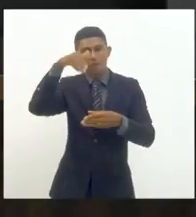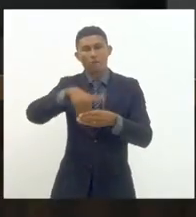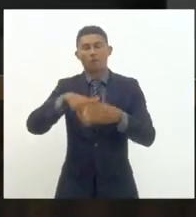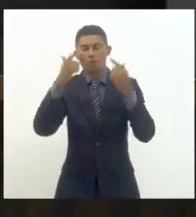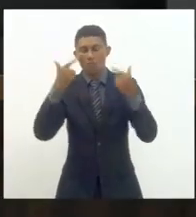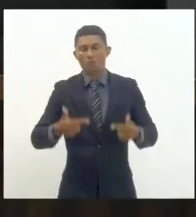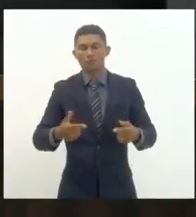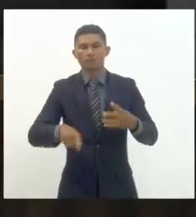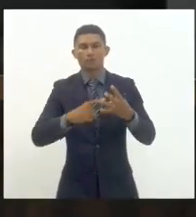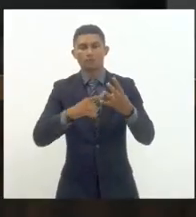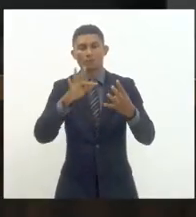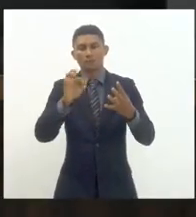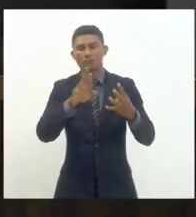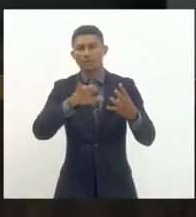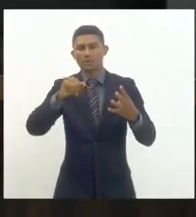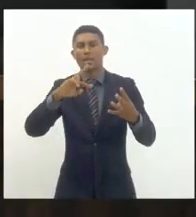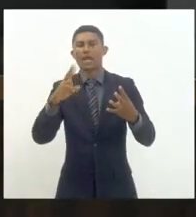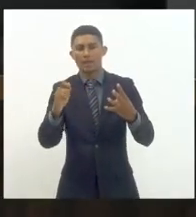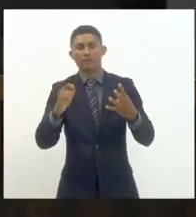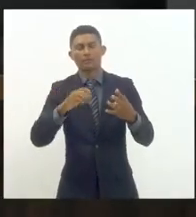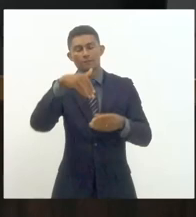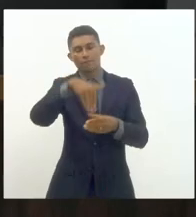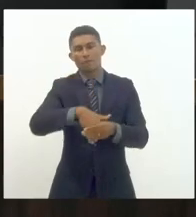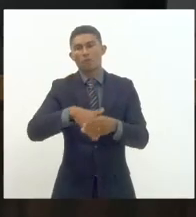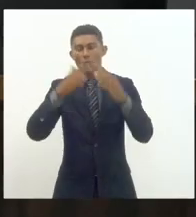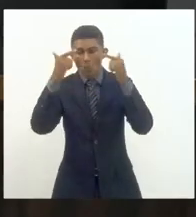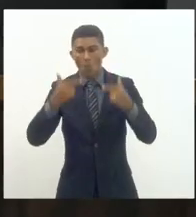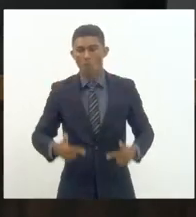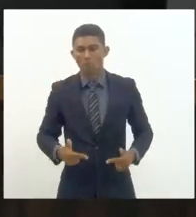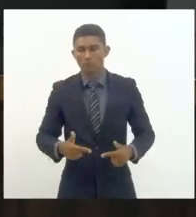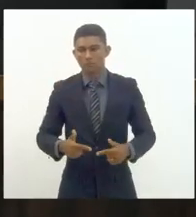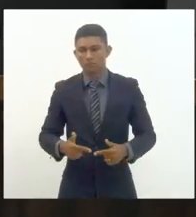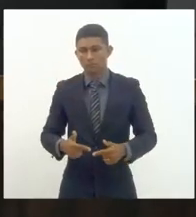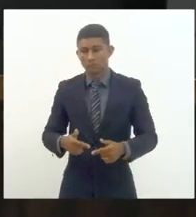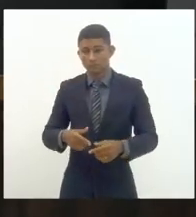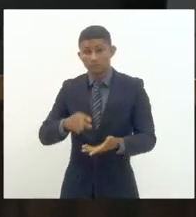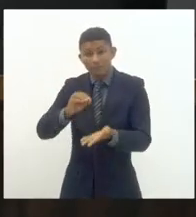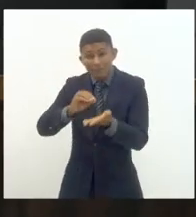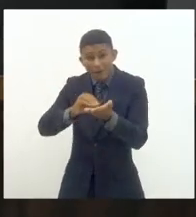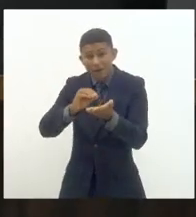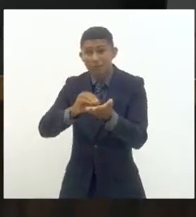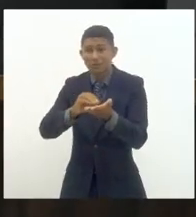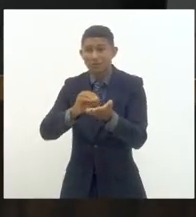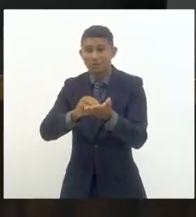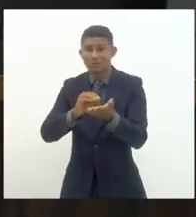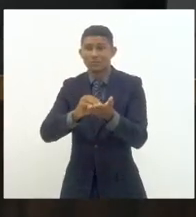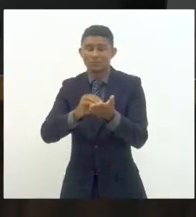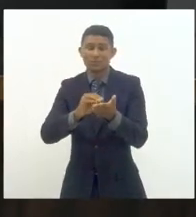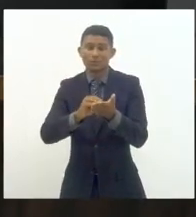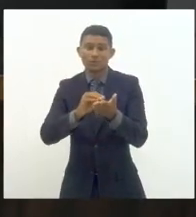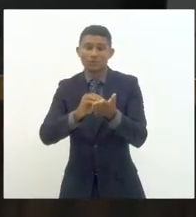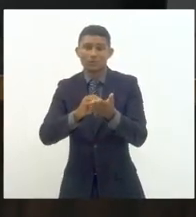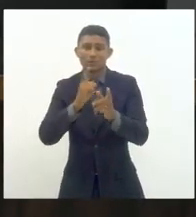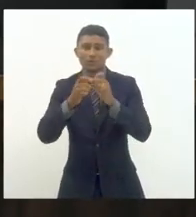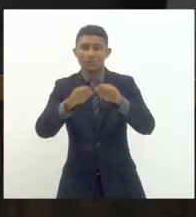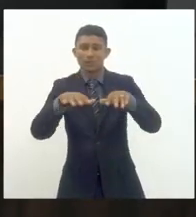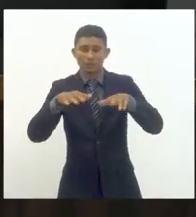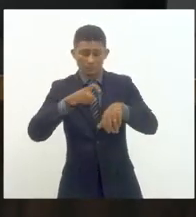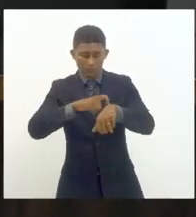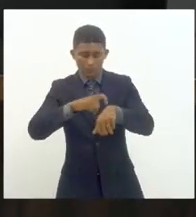Verinha, abstenção. Falta mais uma sessão e já são mais de 18. Vamos dar a sessão, depois eu abro para a declaração, pode